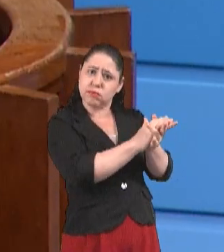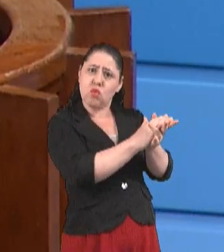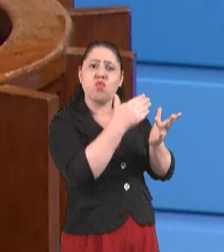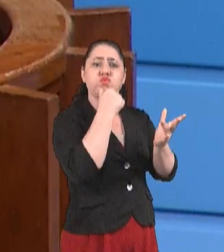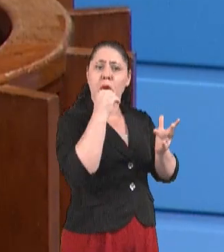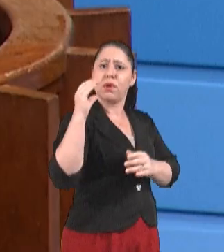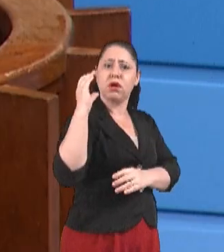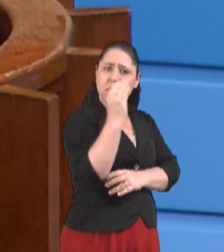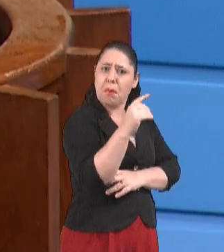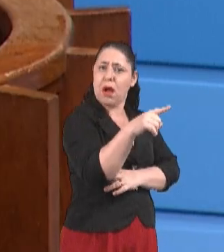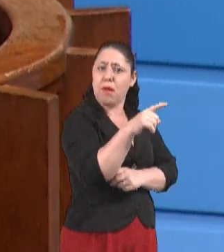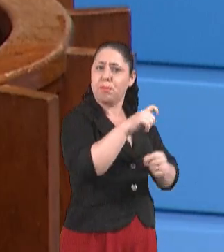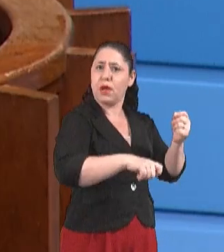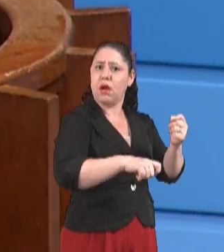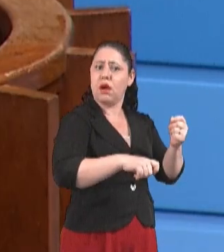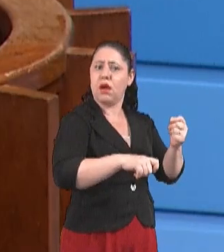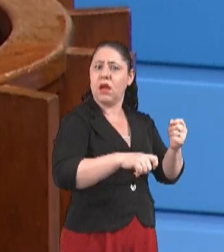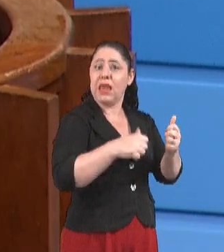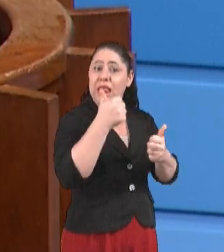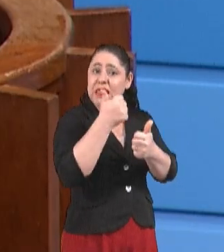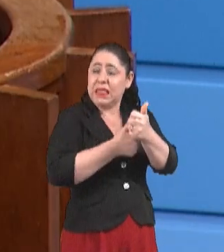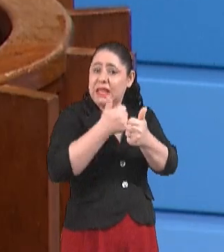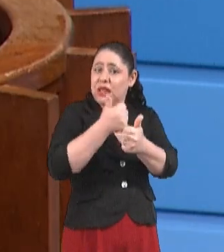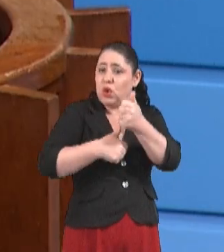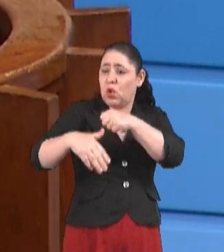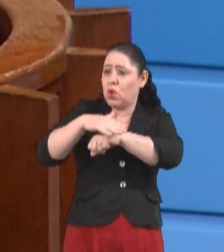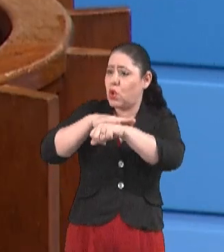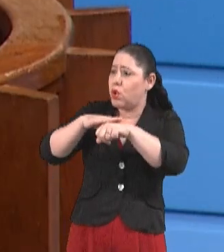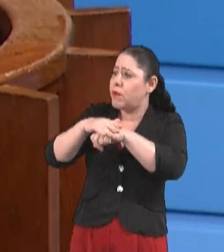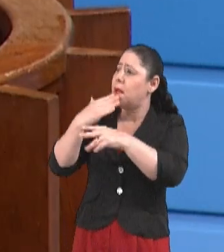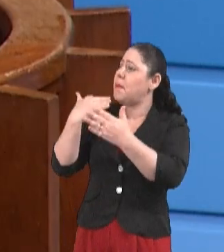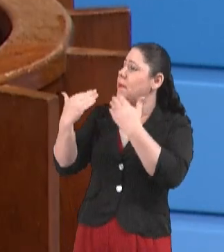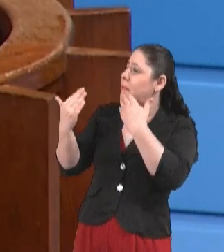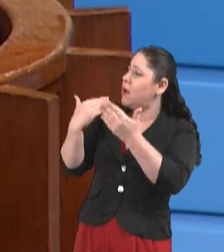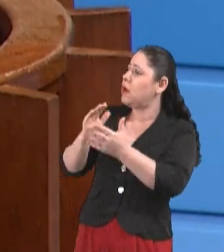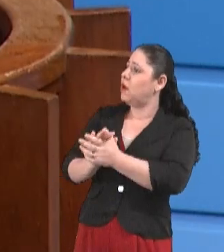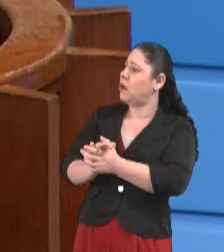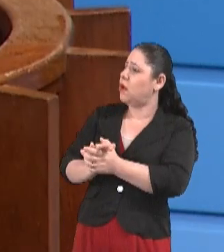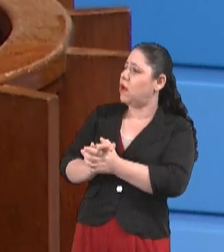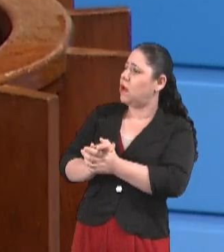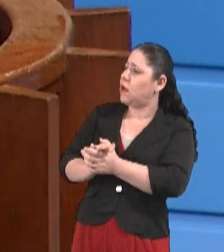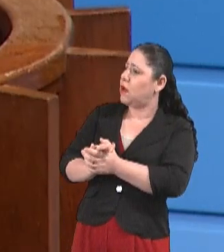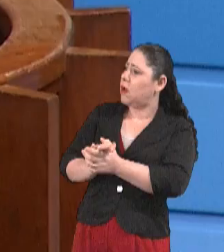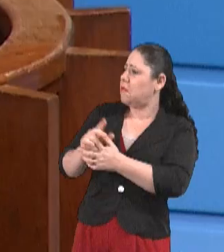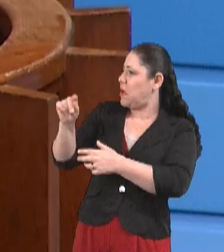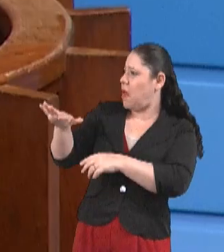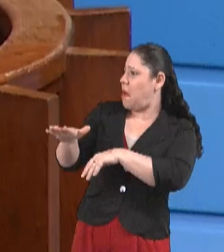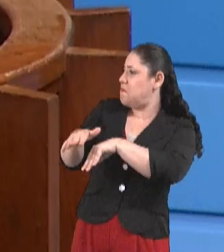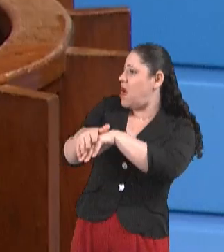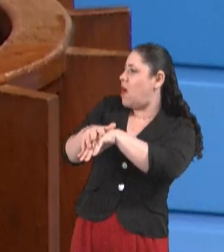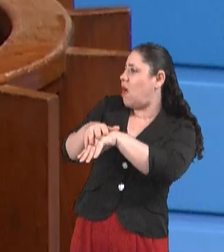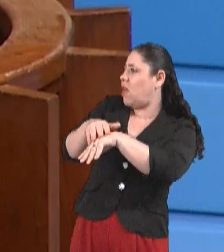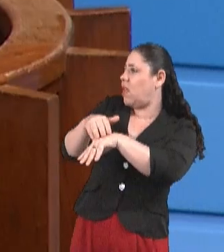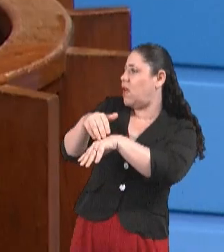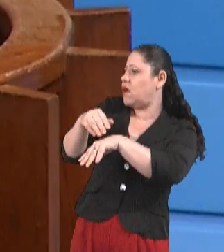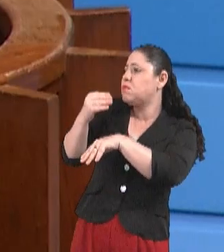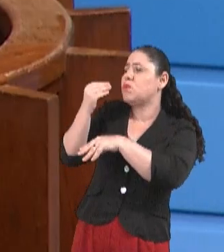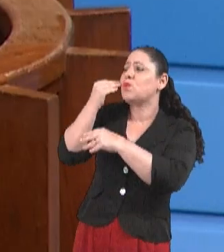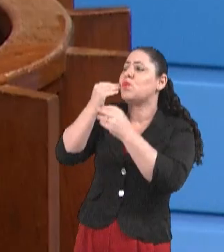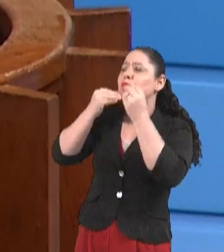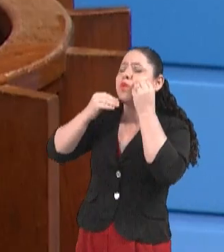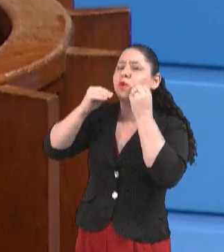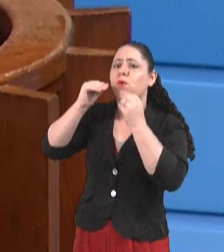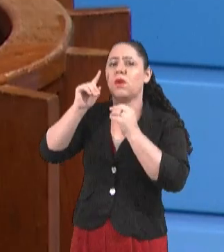autor tentou conversar, argumentando que passar a mão e dar